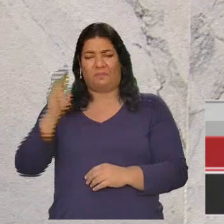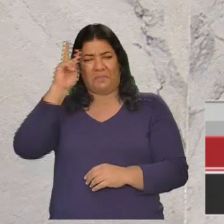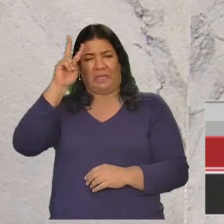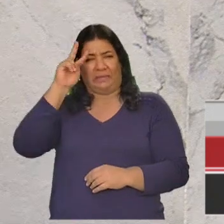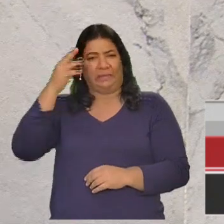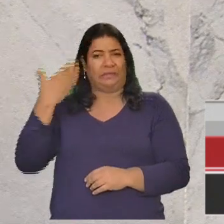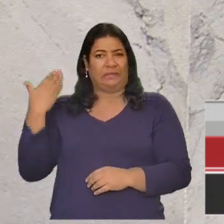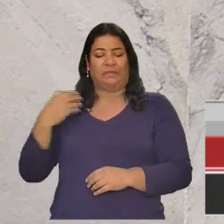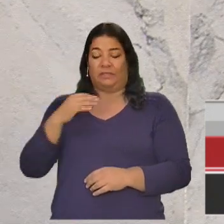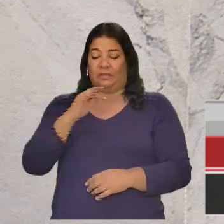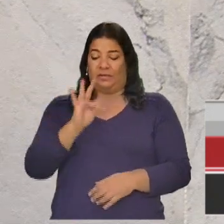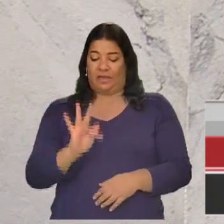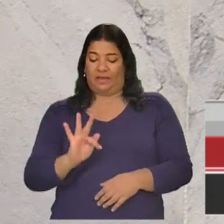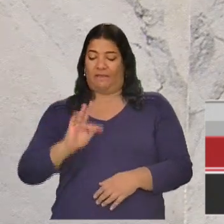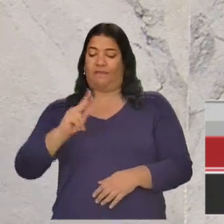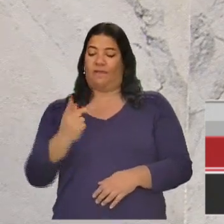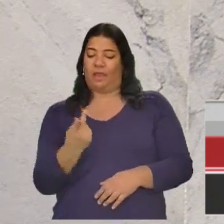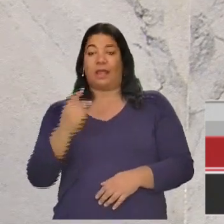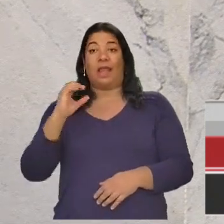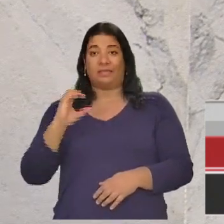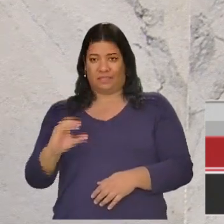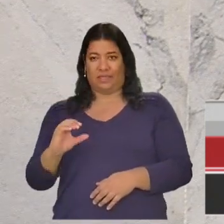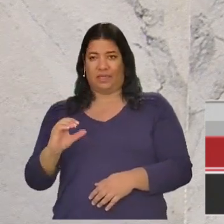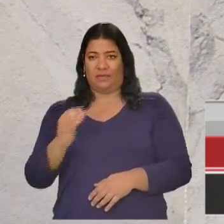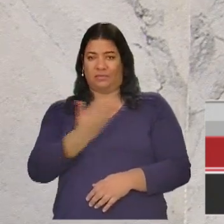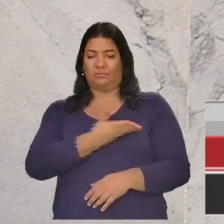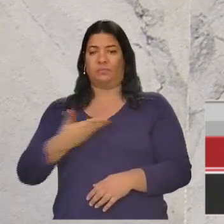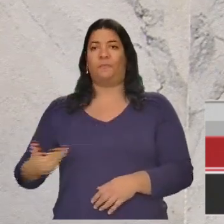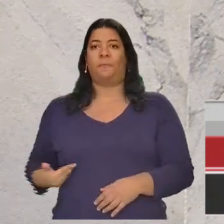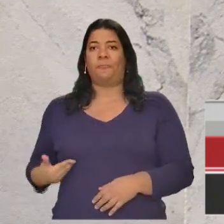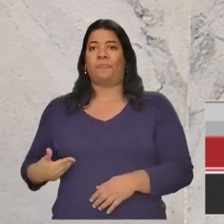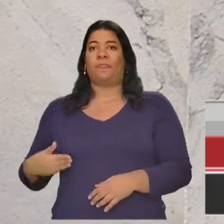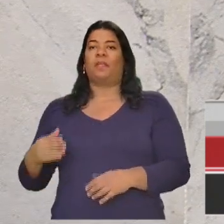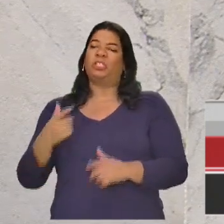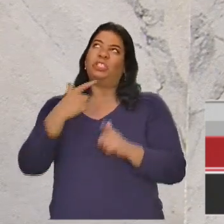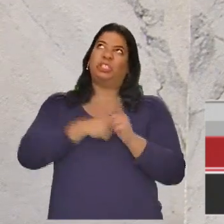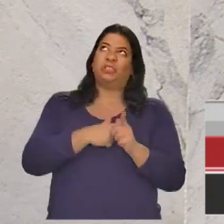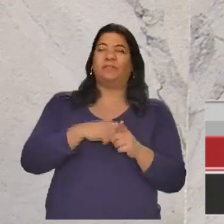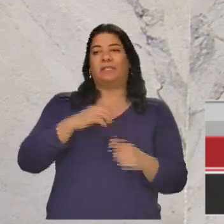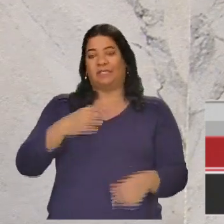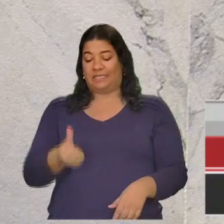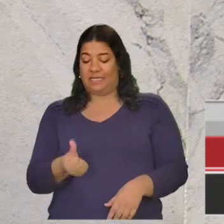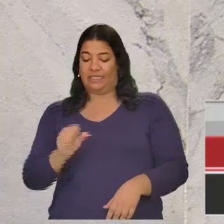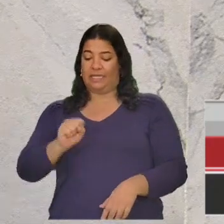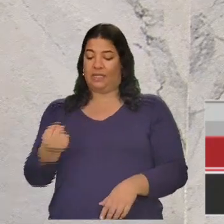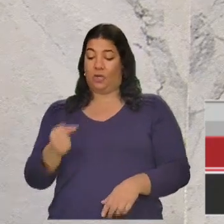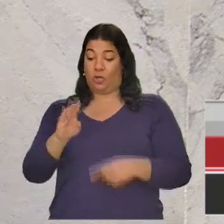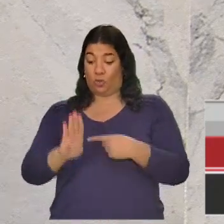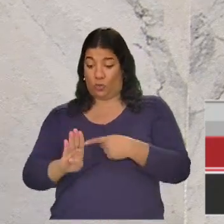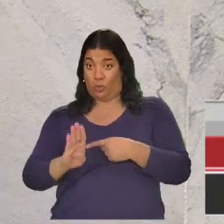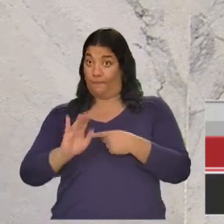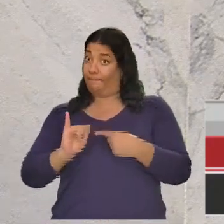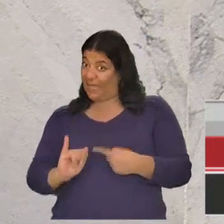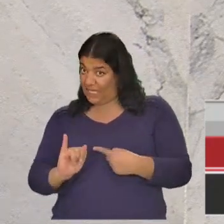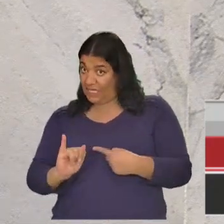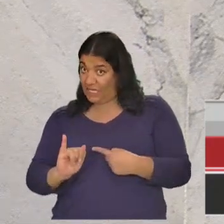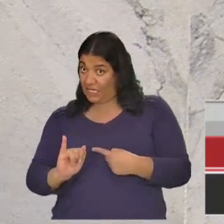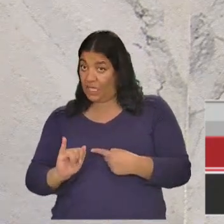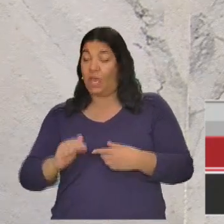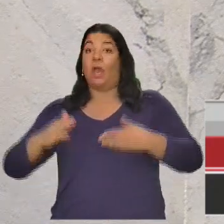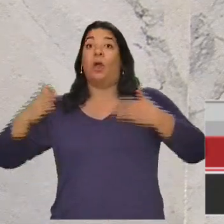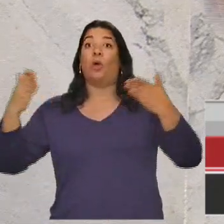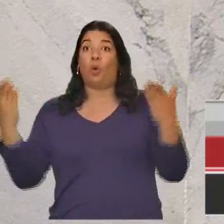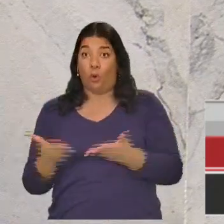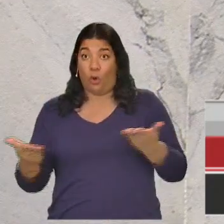a dívida era de 66 ou 68 bilhões de reais hoje a dívida está em 5